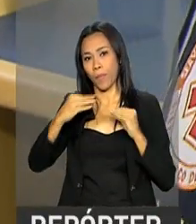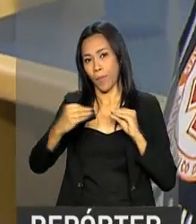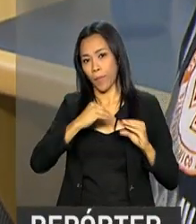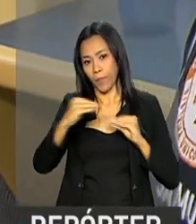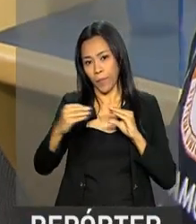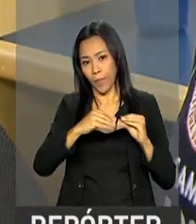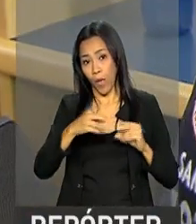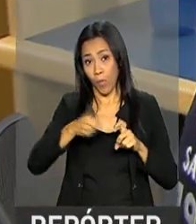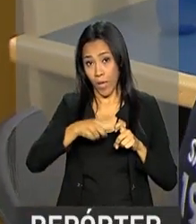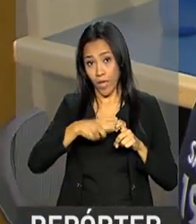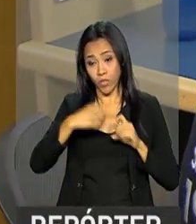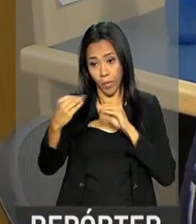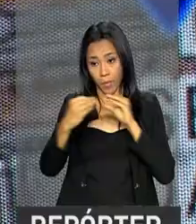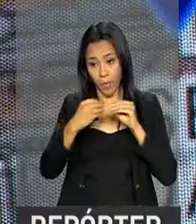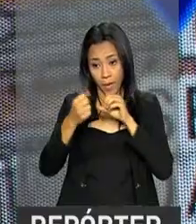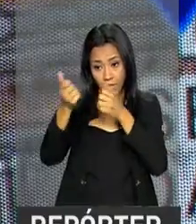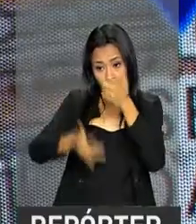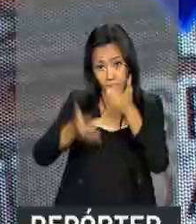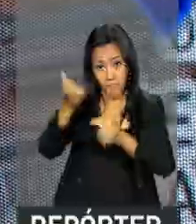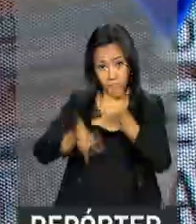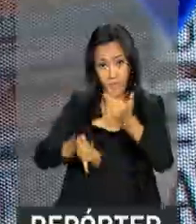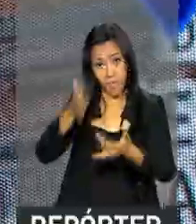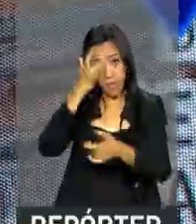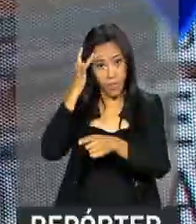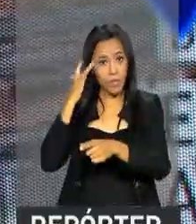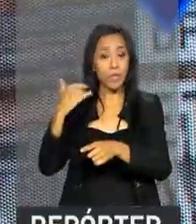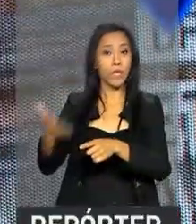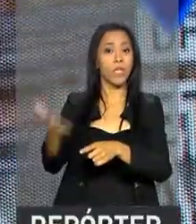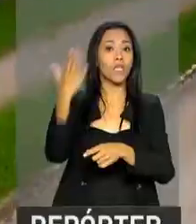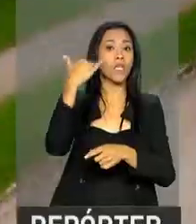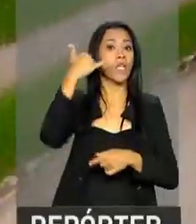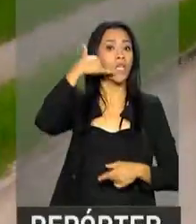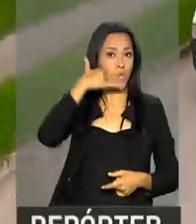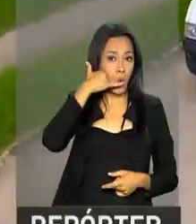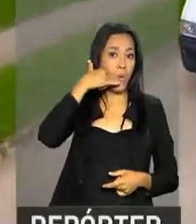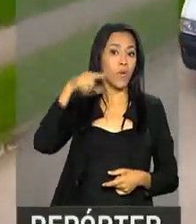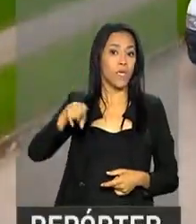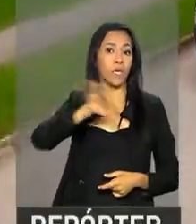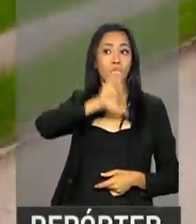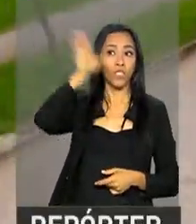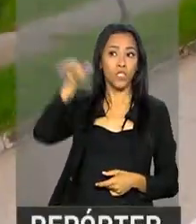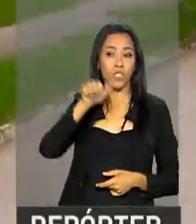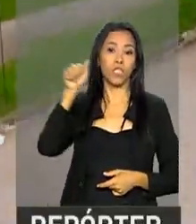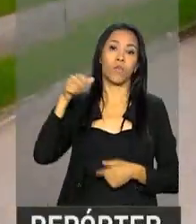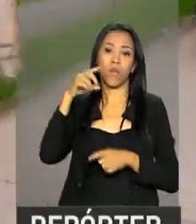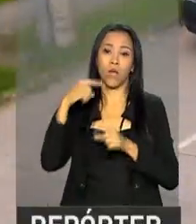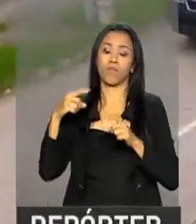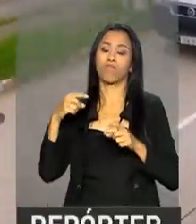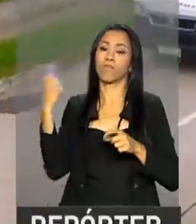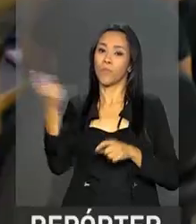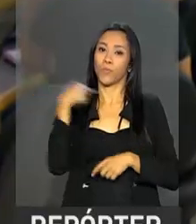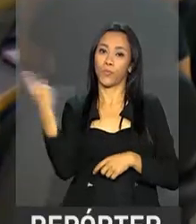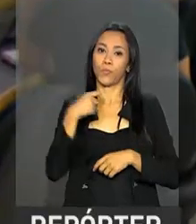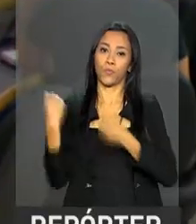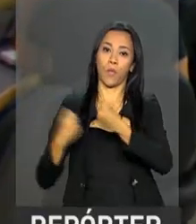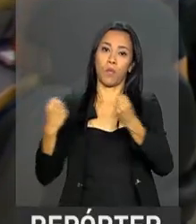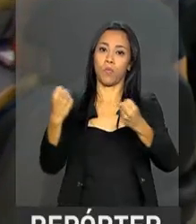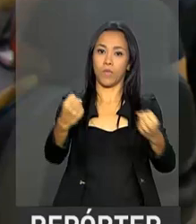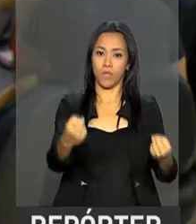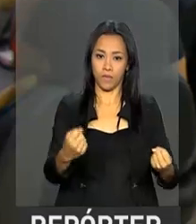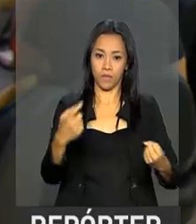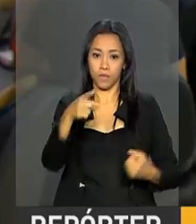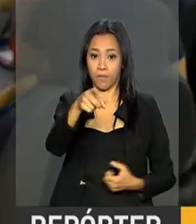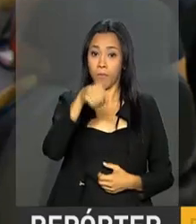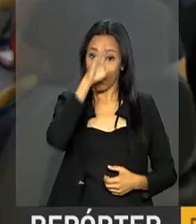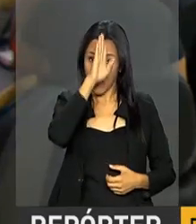orienta o paciente ou a pessoa que fez a chamada ele aciona uma ambulância para atendimento as ligações são